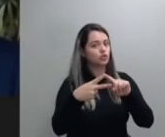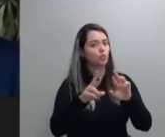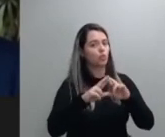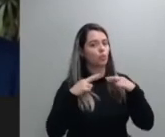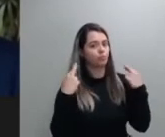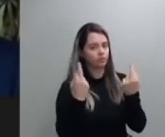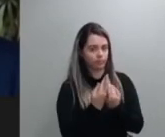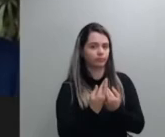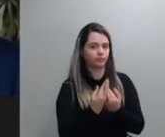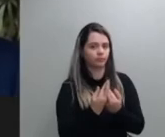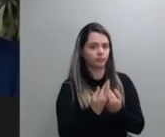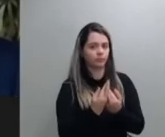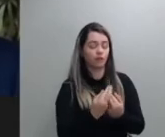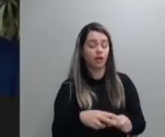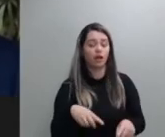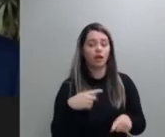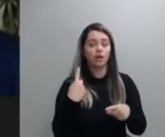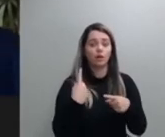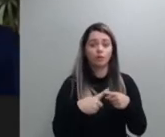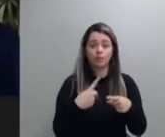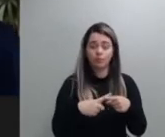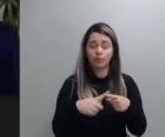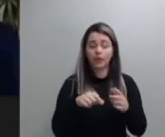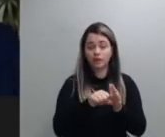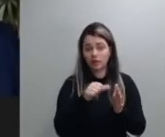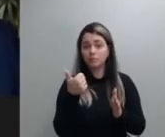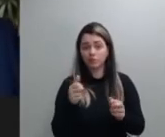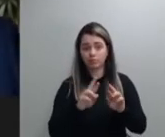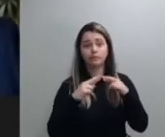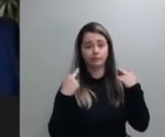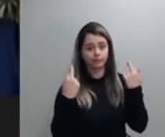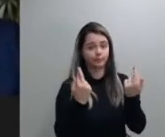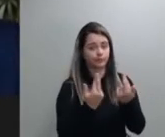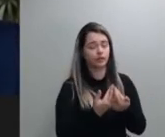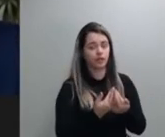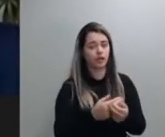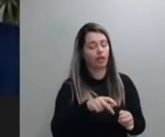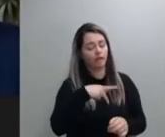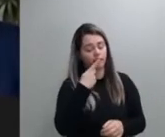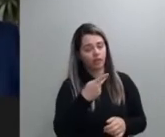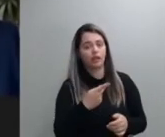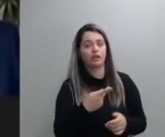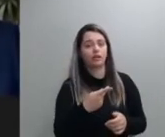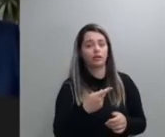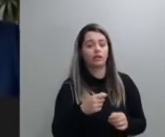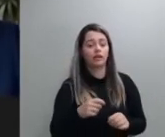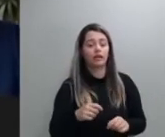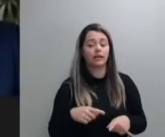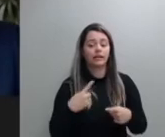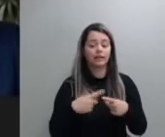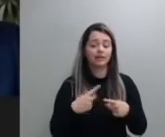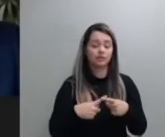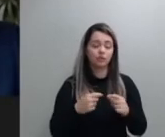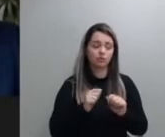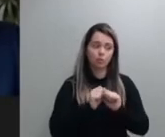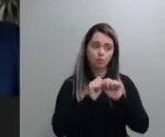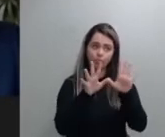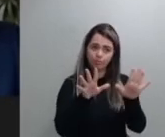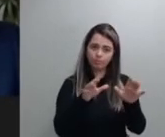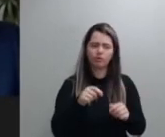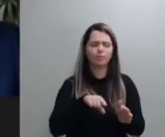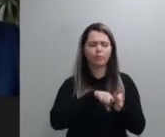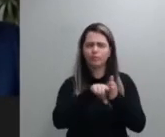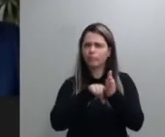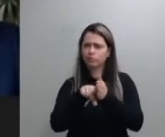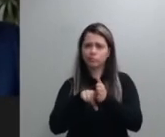por que seria a competência da primeira e em sendo assim também explanando por que o tema como eu disse no colegiado ao que